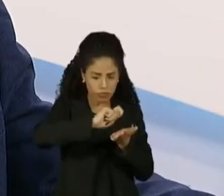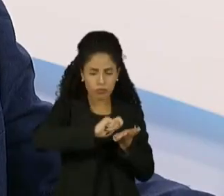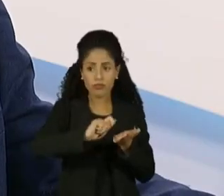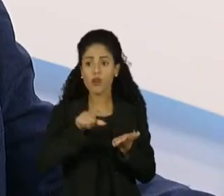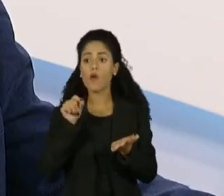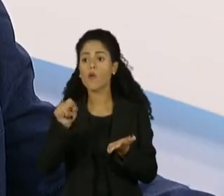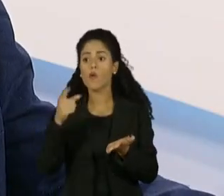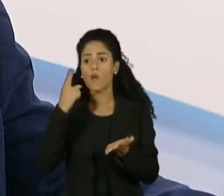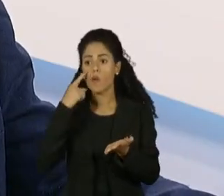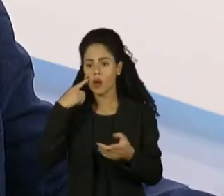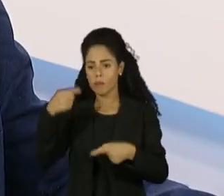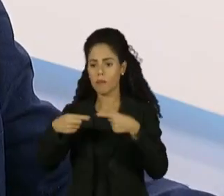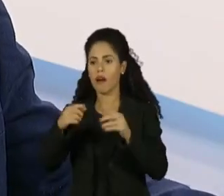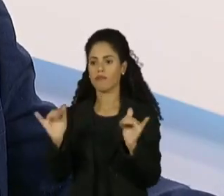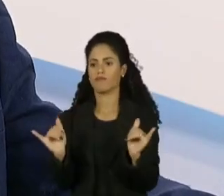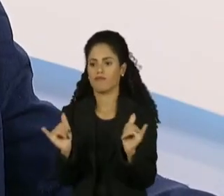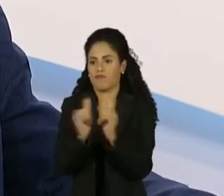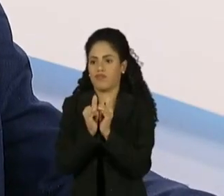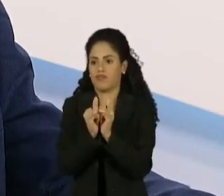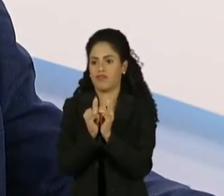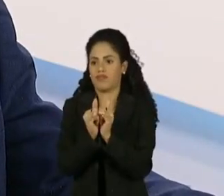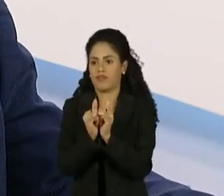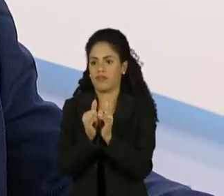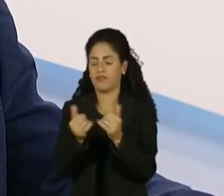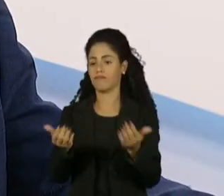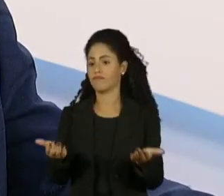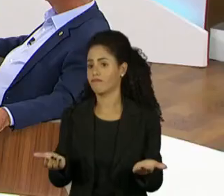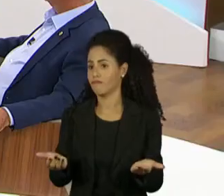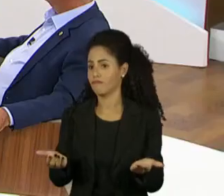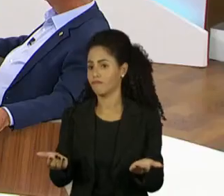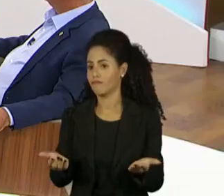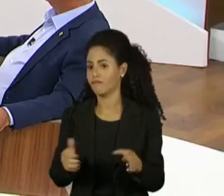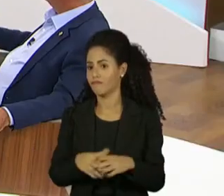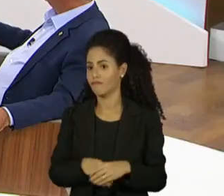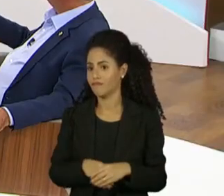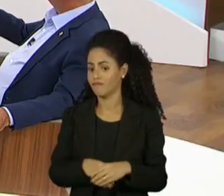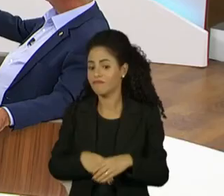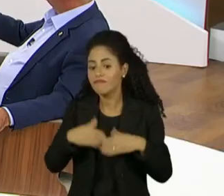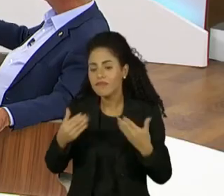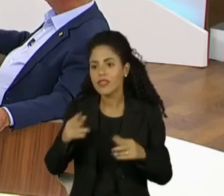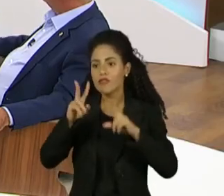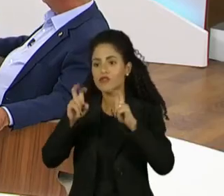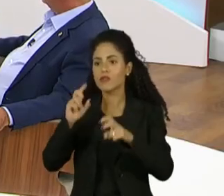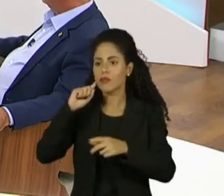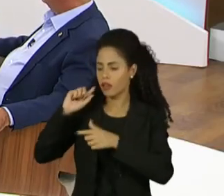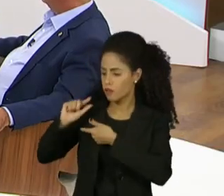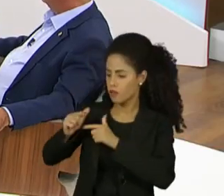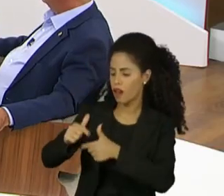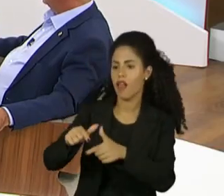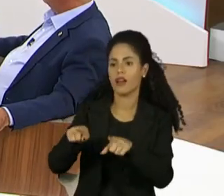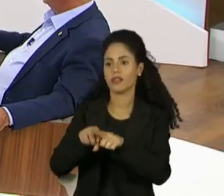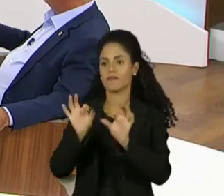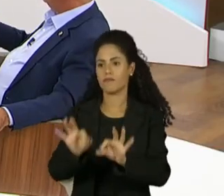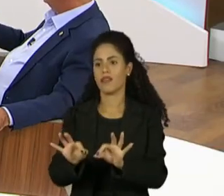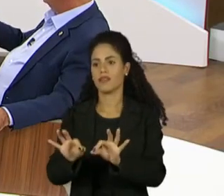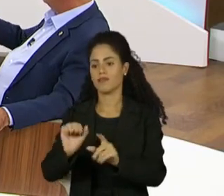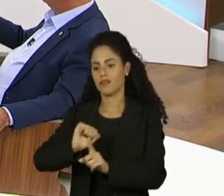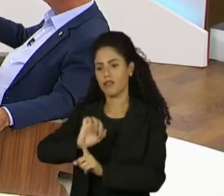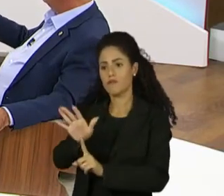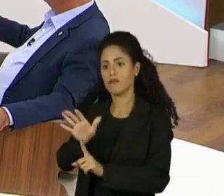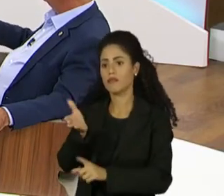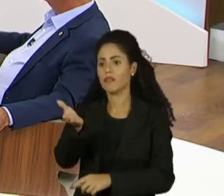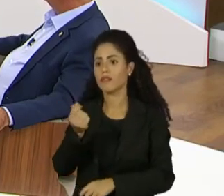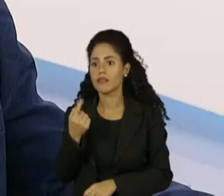a política de apaziguamento é ignóbil. Ou seja, ele está falando da tradição republicana. A